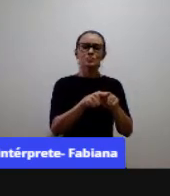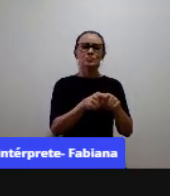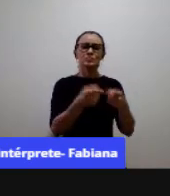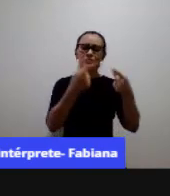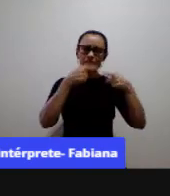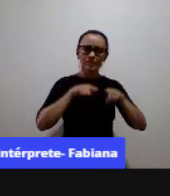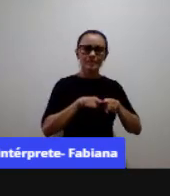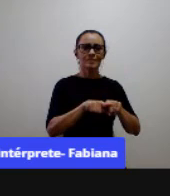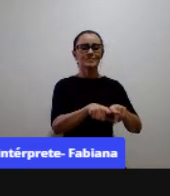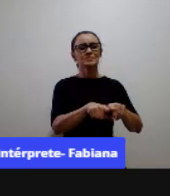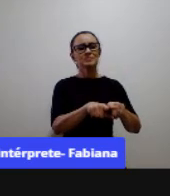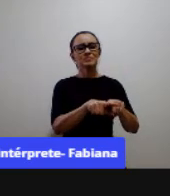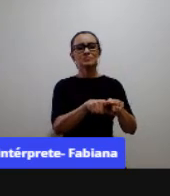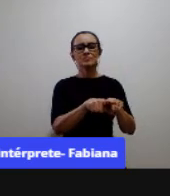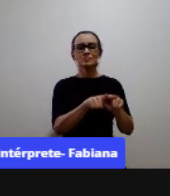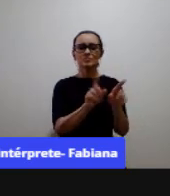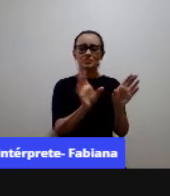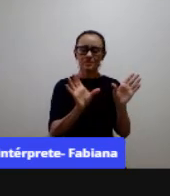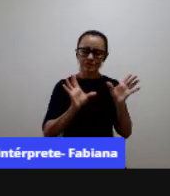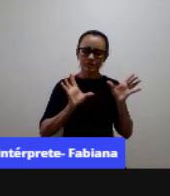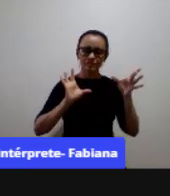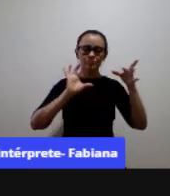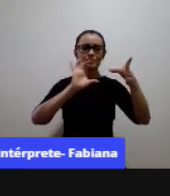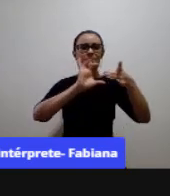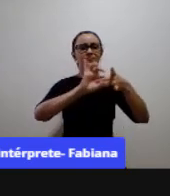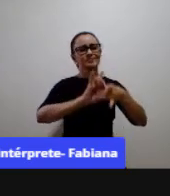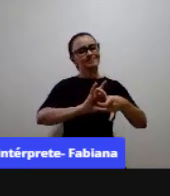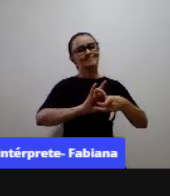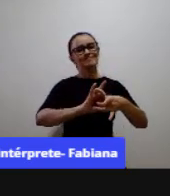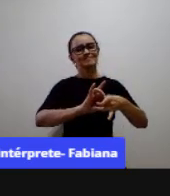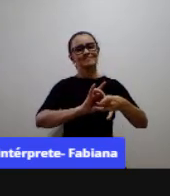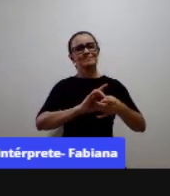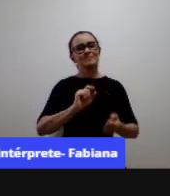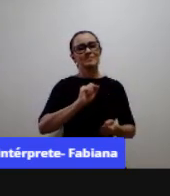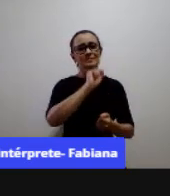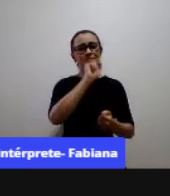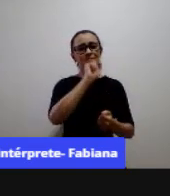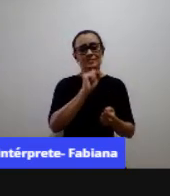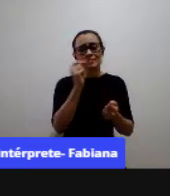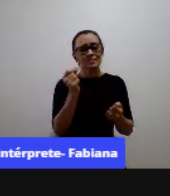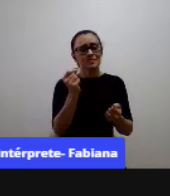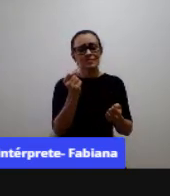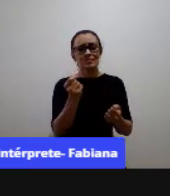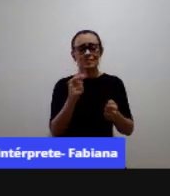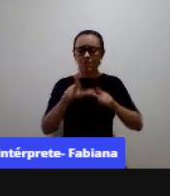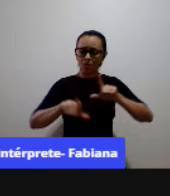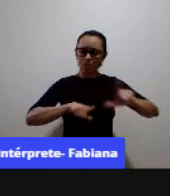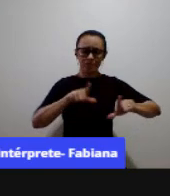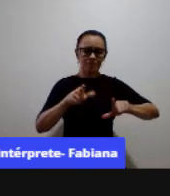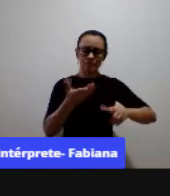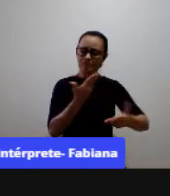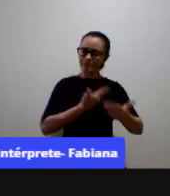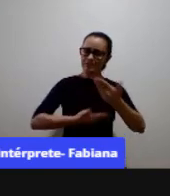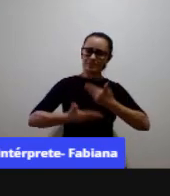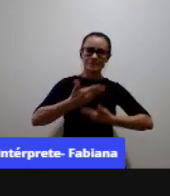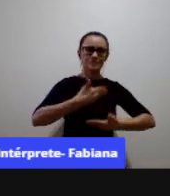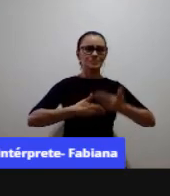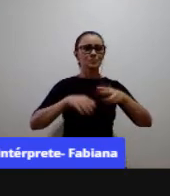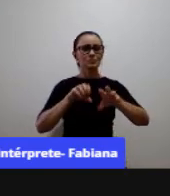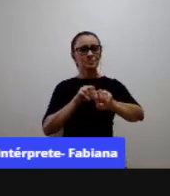trabalho coletivo. Sim, é o que a gente chama de trabalho colaborativo, né, de ensino